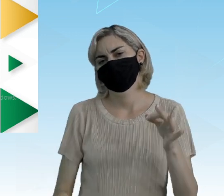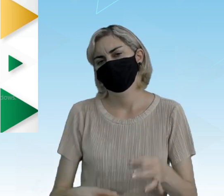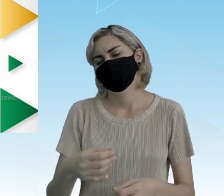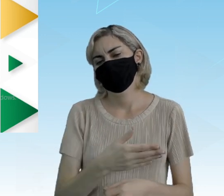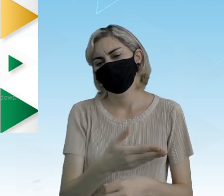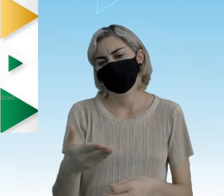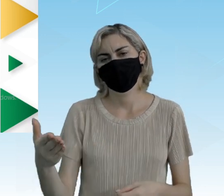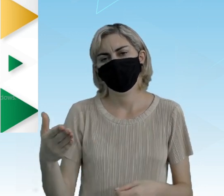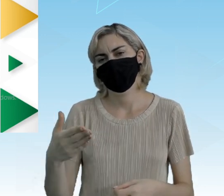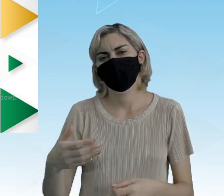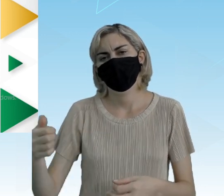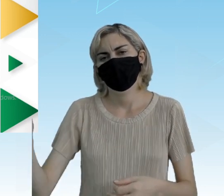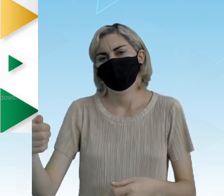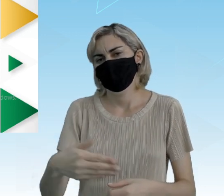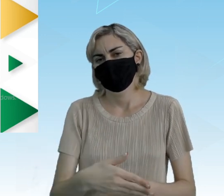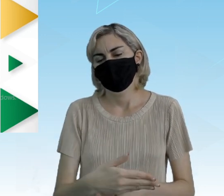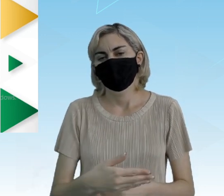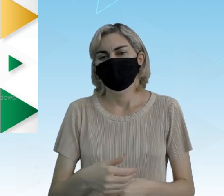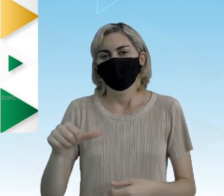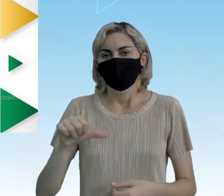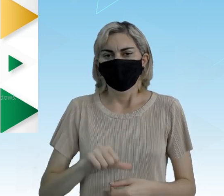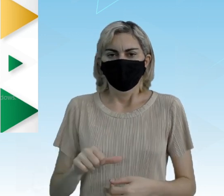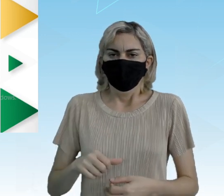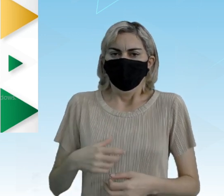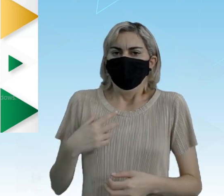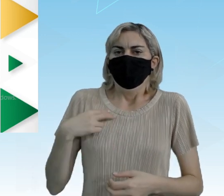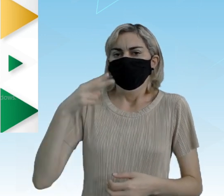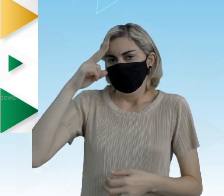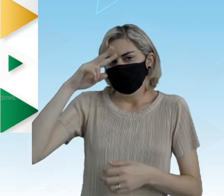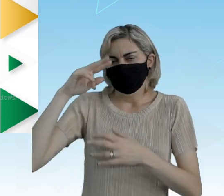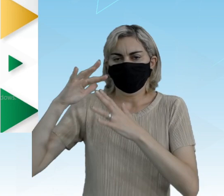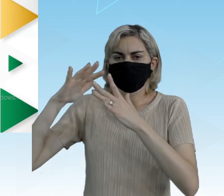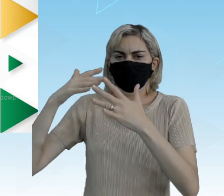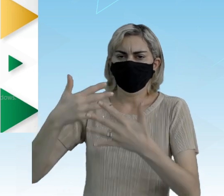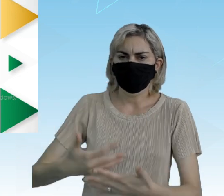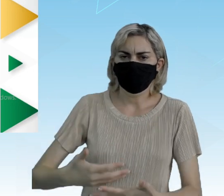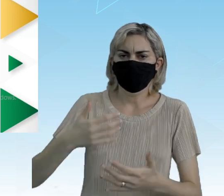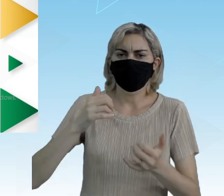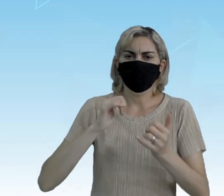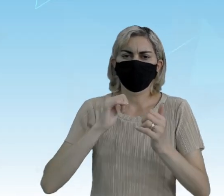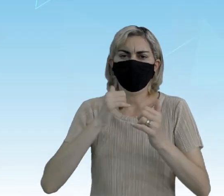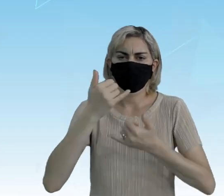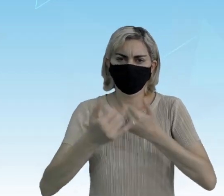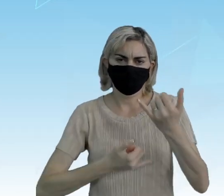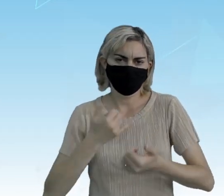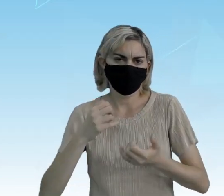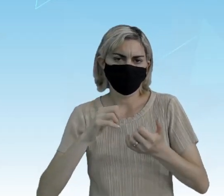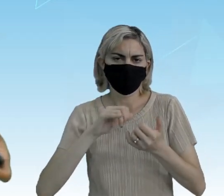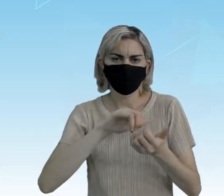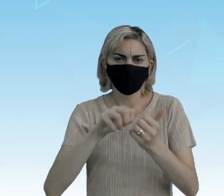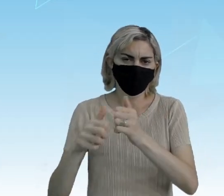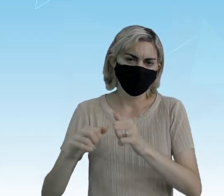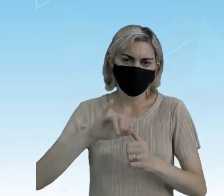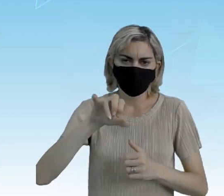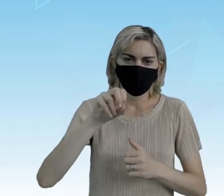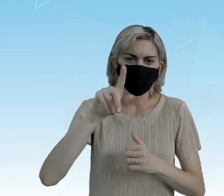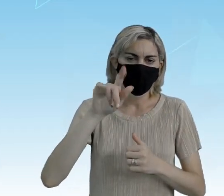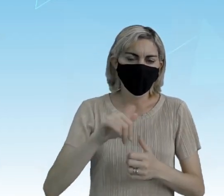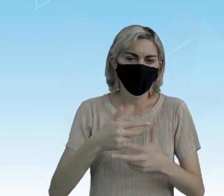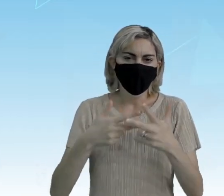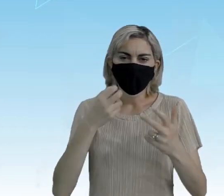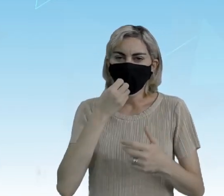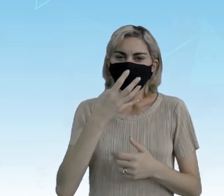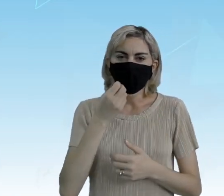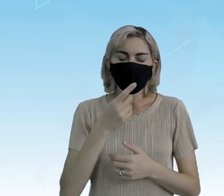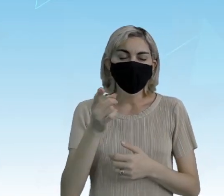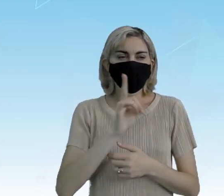julgavam-na nevasta. Ou seja, a história dos jogos no início, né, nos primórdios, não era uma coisa muito boa,